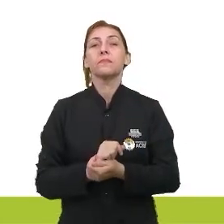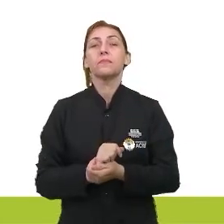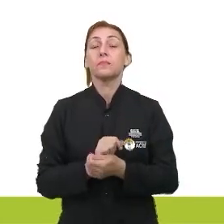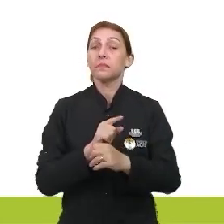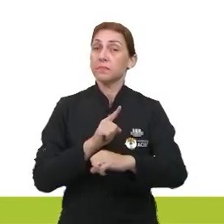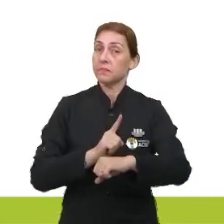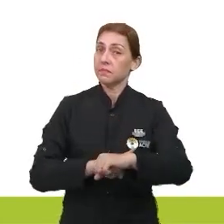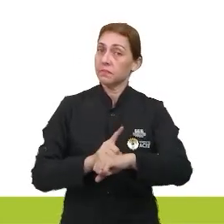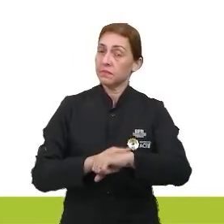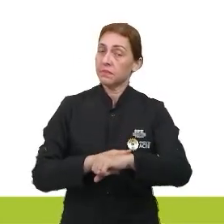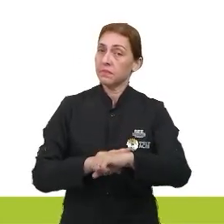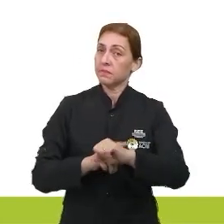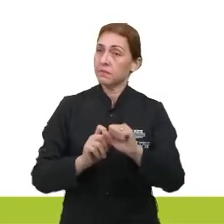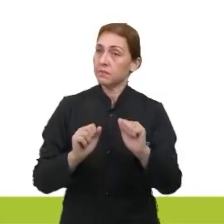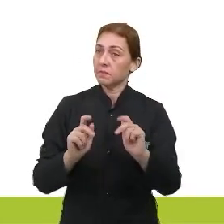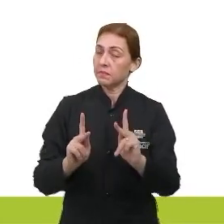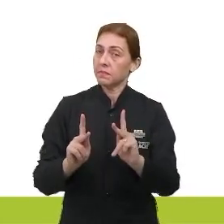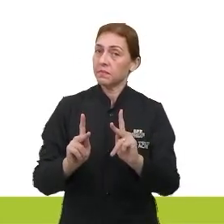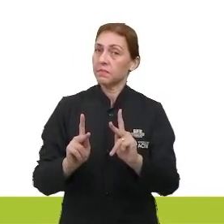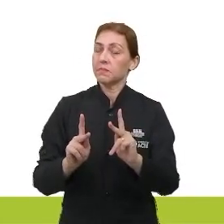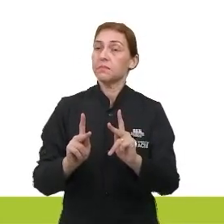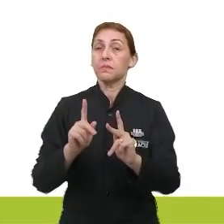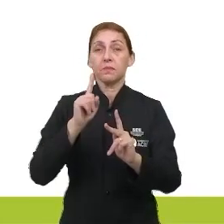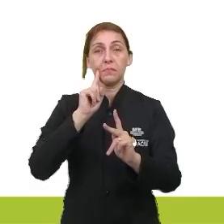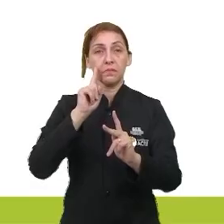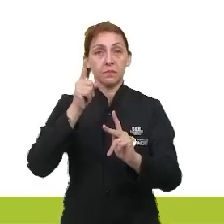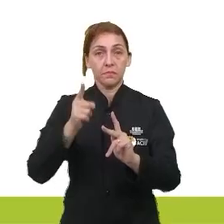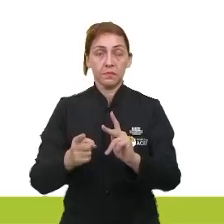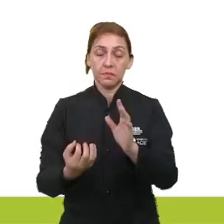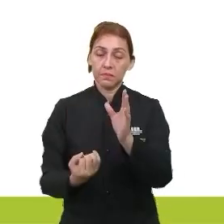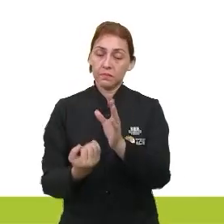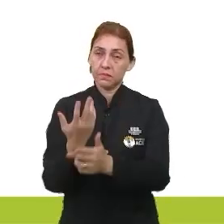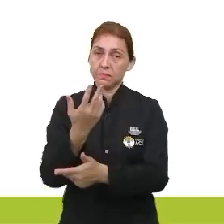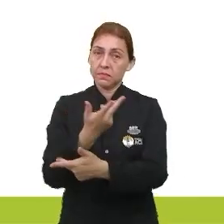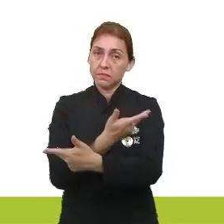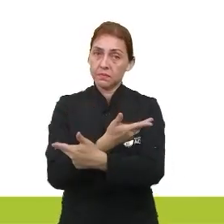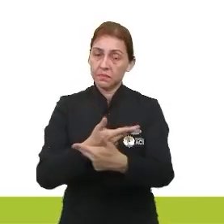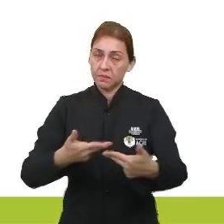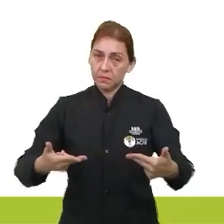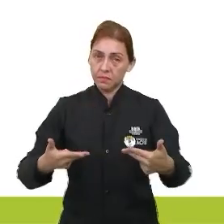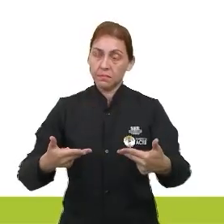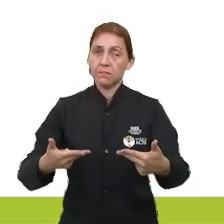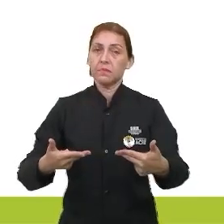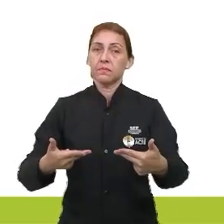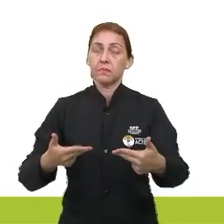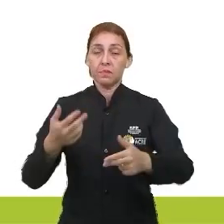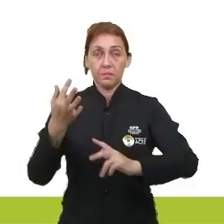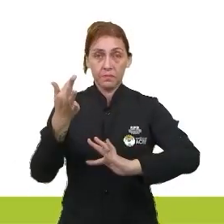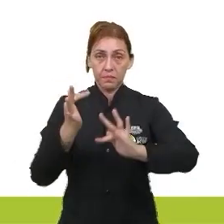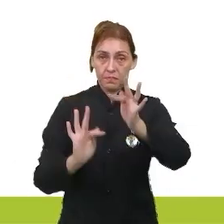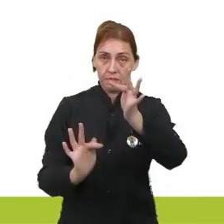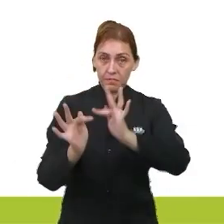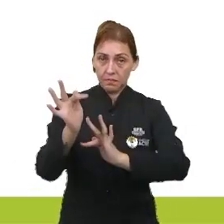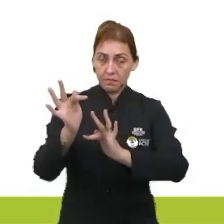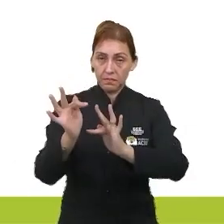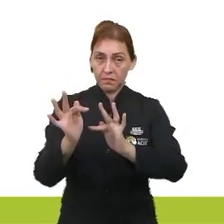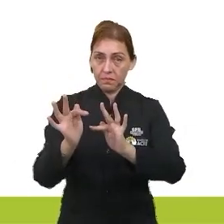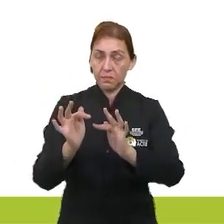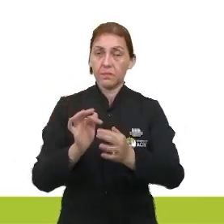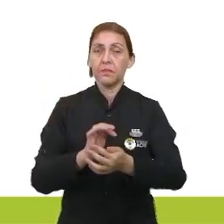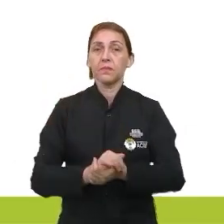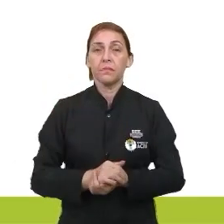nesse momento, ok? Eles são os donos dos meios de produção, os donos das fábricas. Tranquilo até